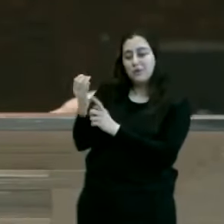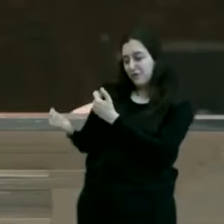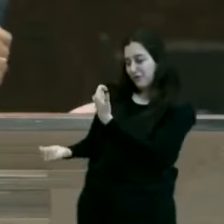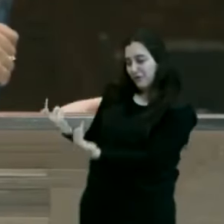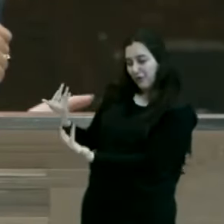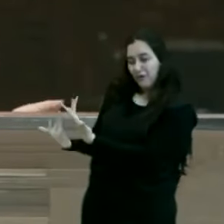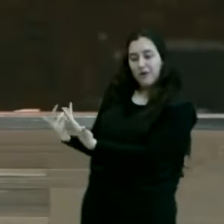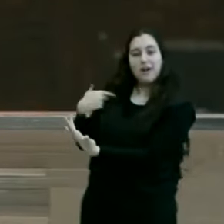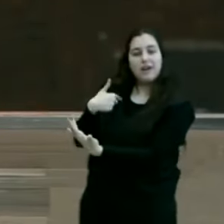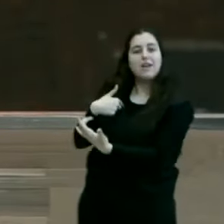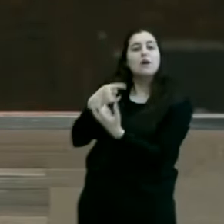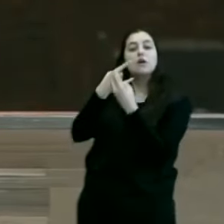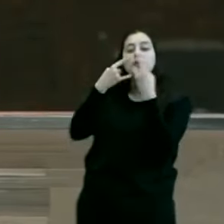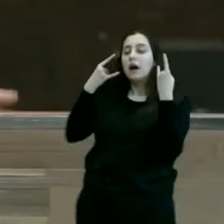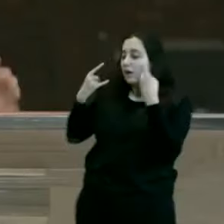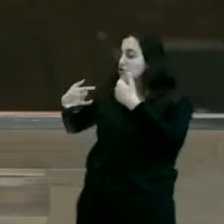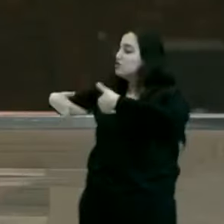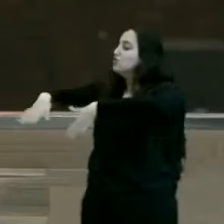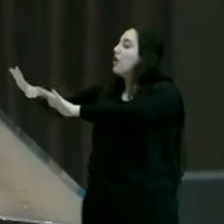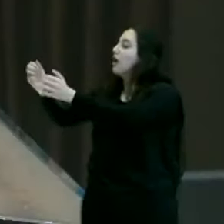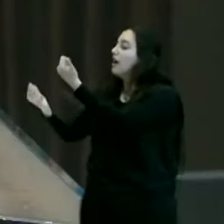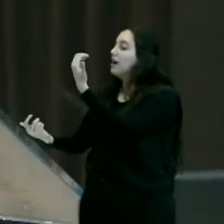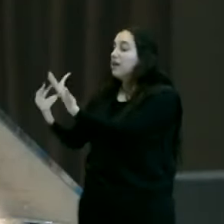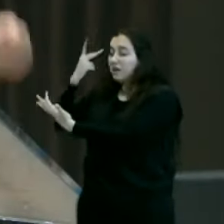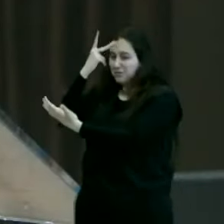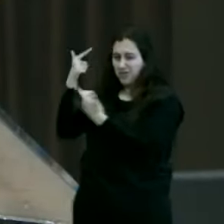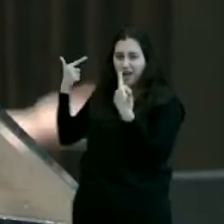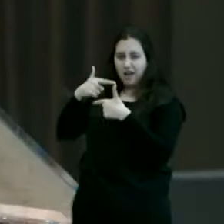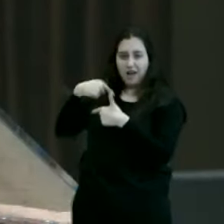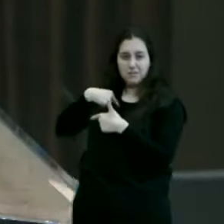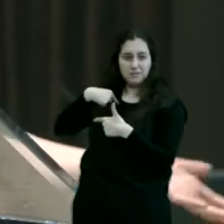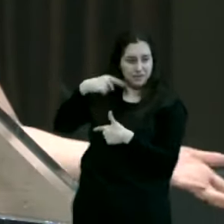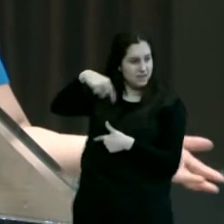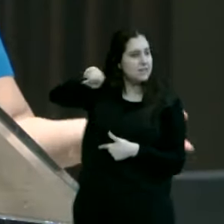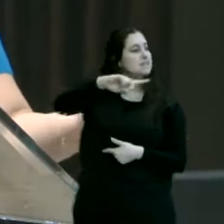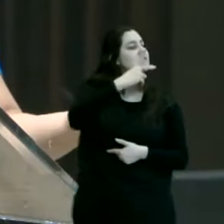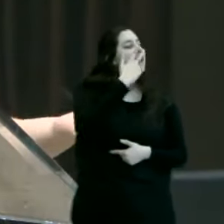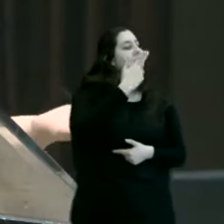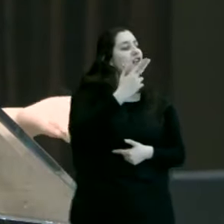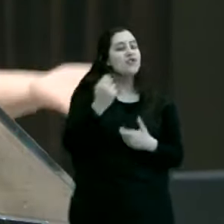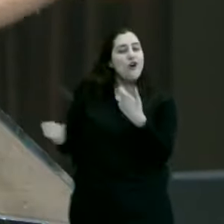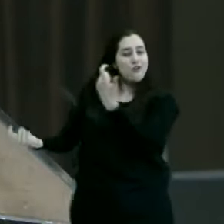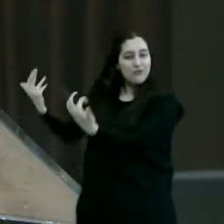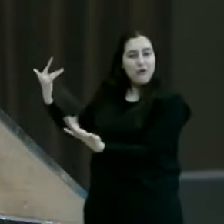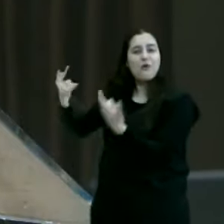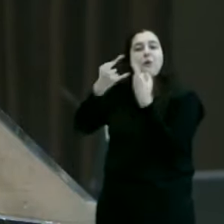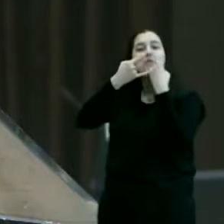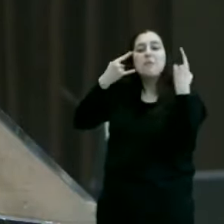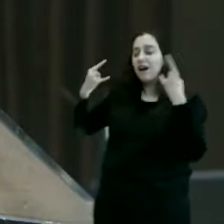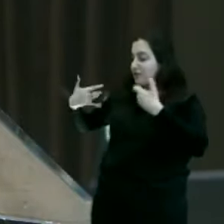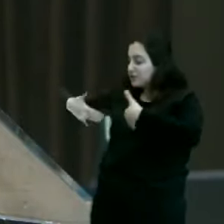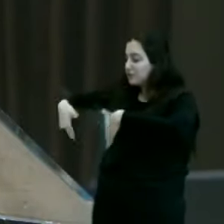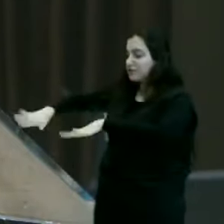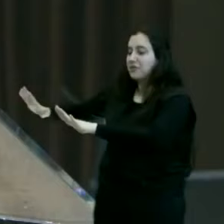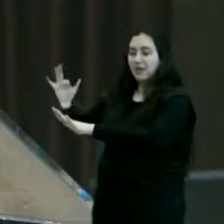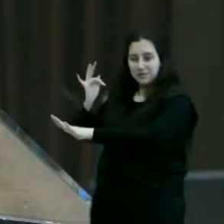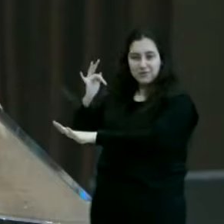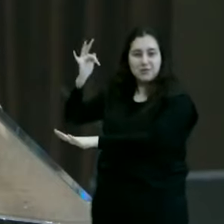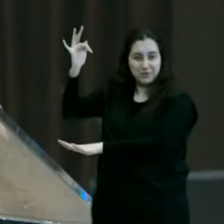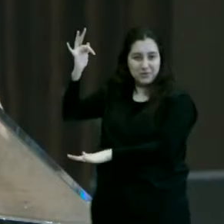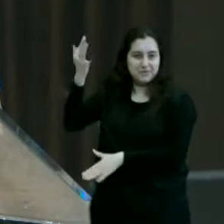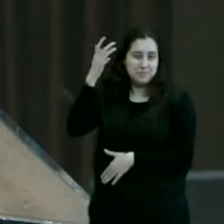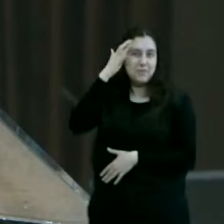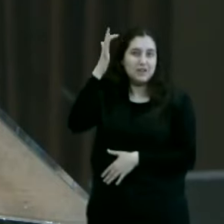Estavam rindo de mim, Thalita, o que você acha? O culto da fogueira, vamos jogar nossas máscaras lá e queimar, celebrando ao Senhor. Era